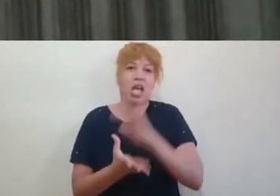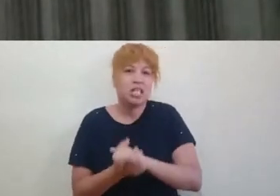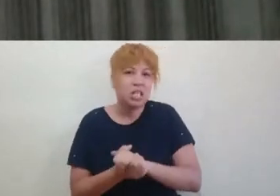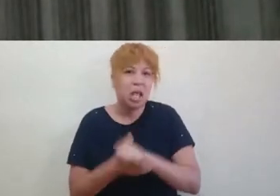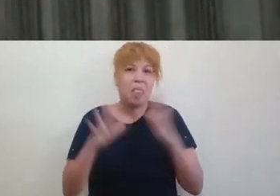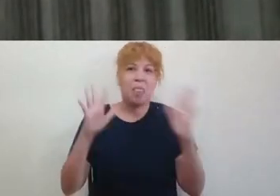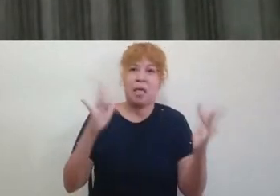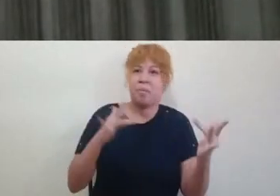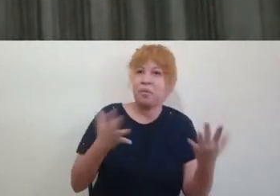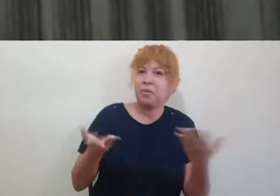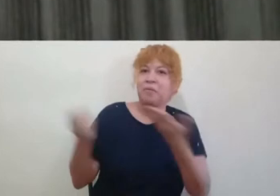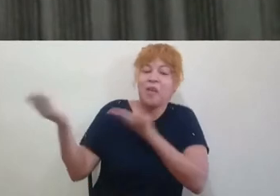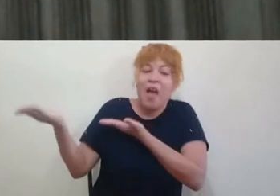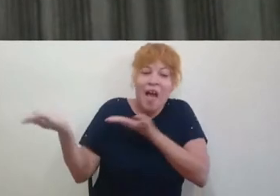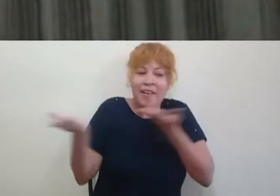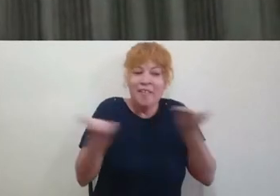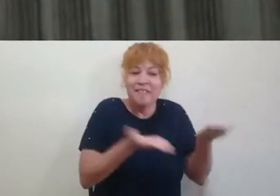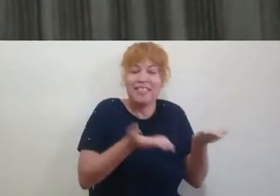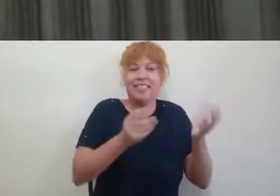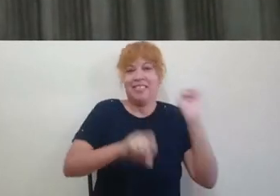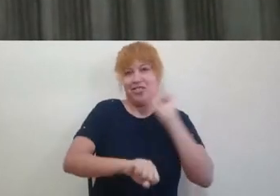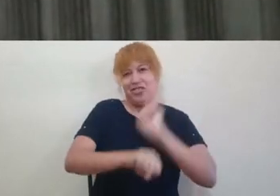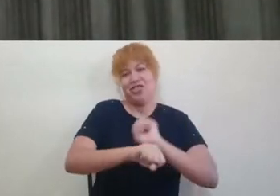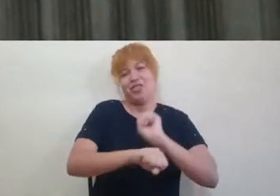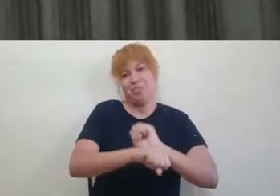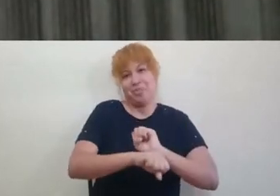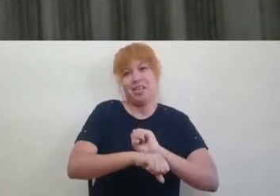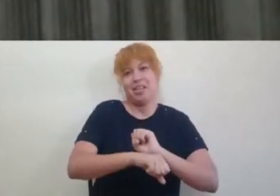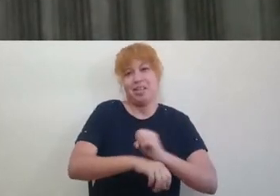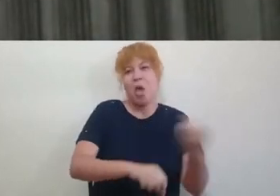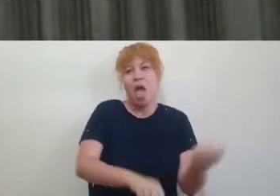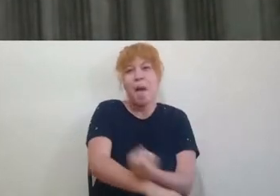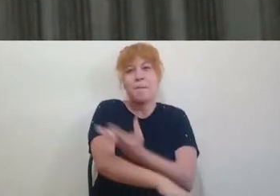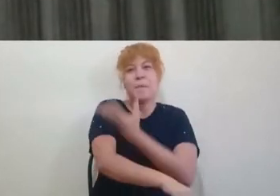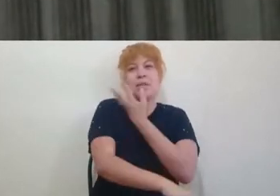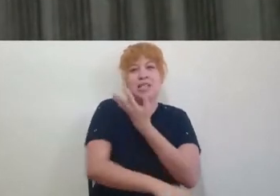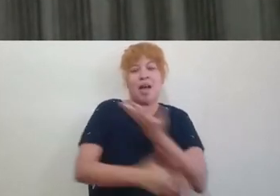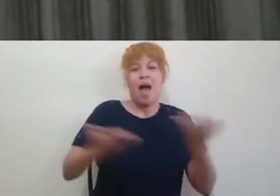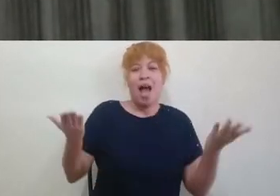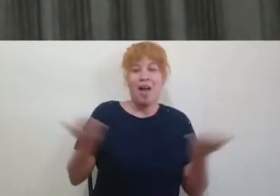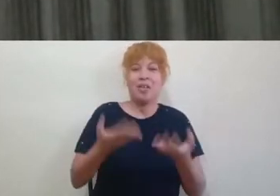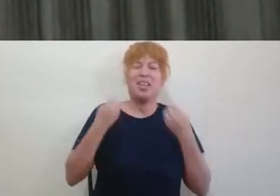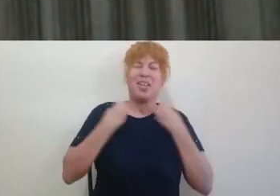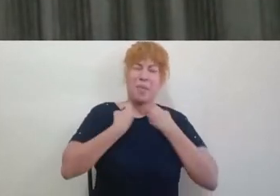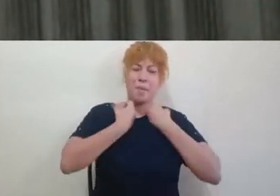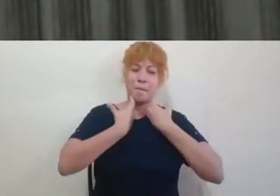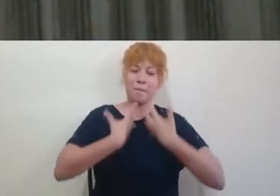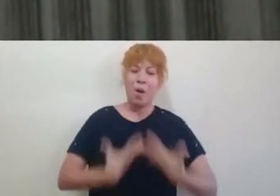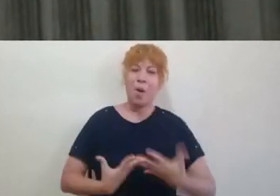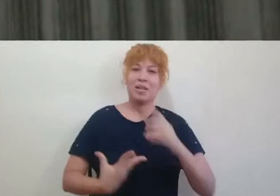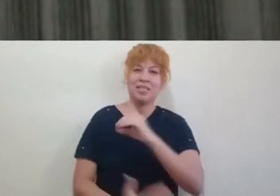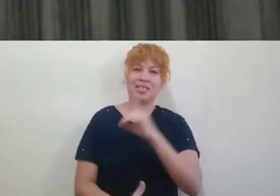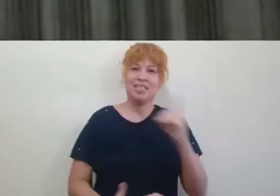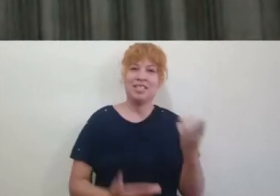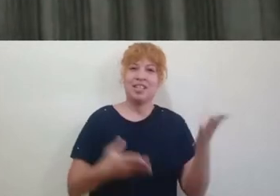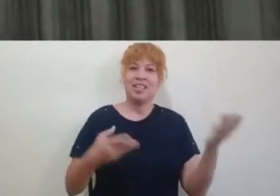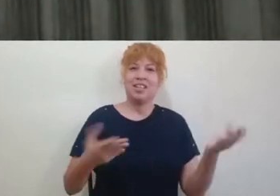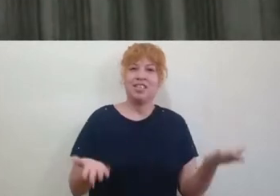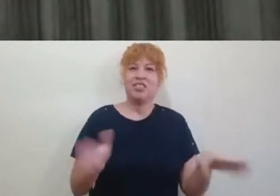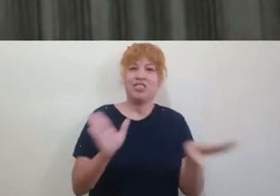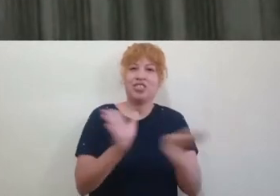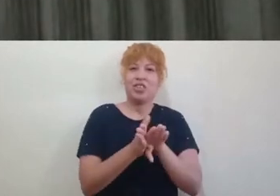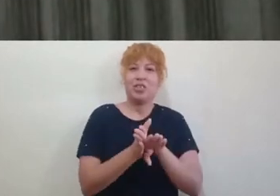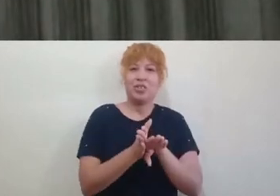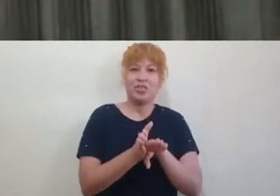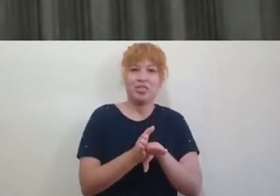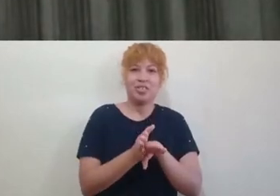com objetividade, convicção, esperança e o conhecimento adquirido, vocês vão construir um